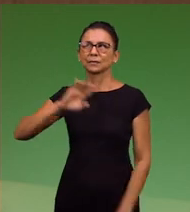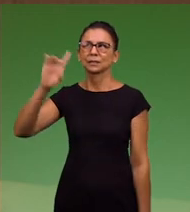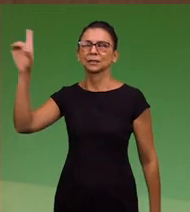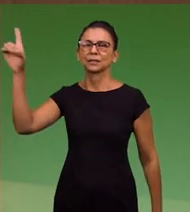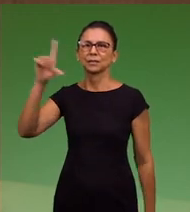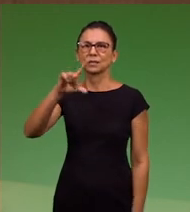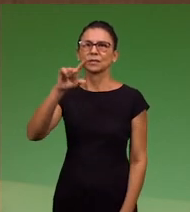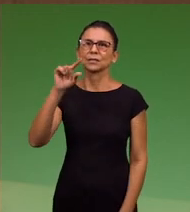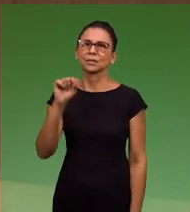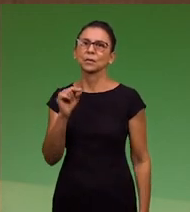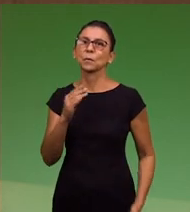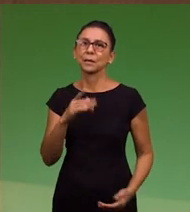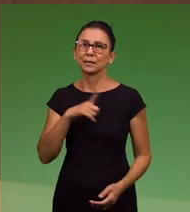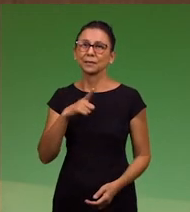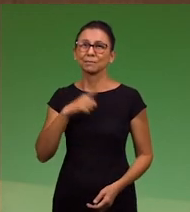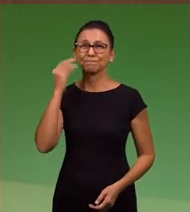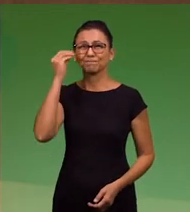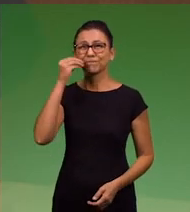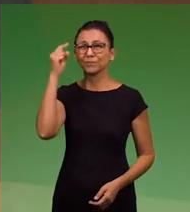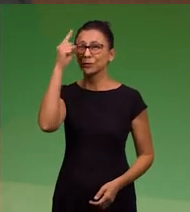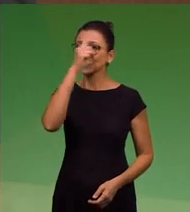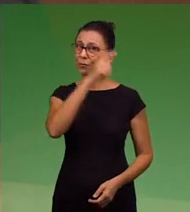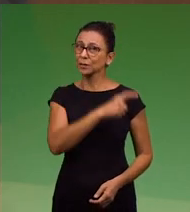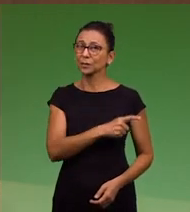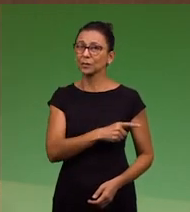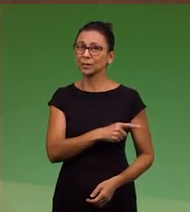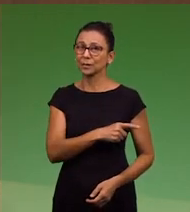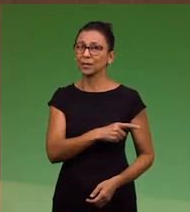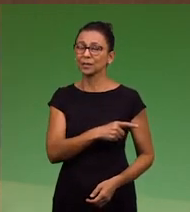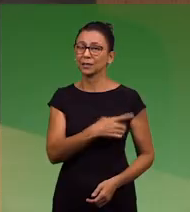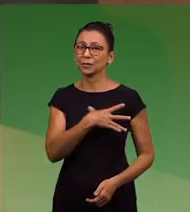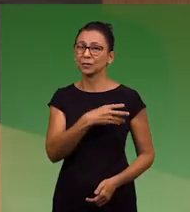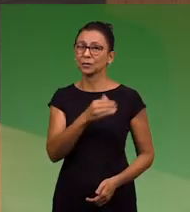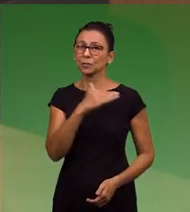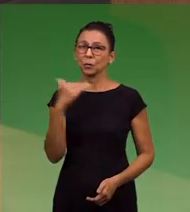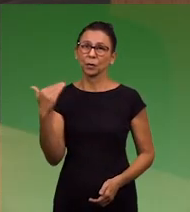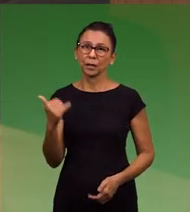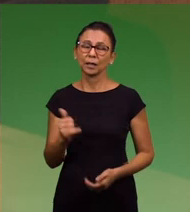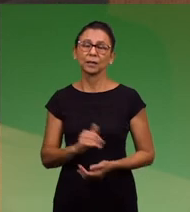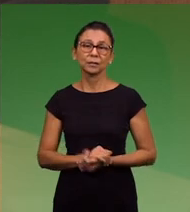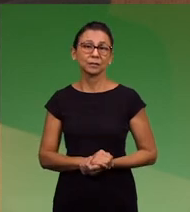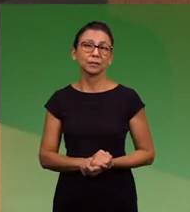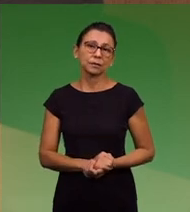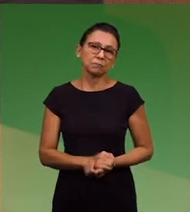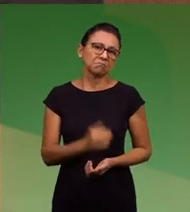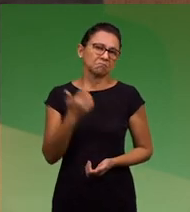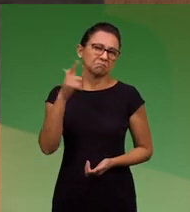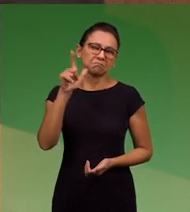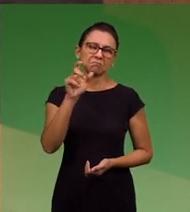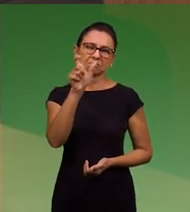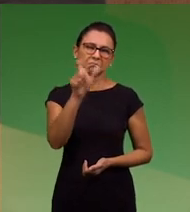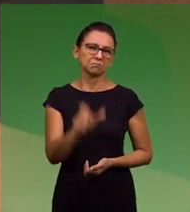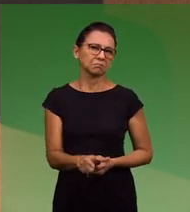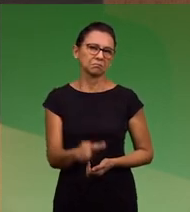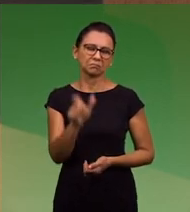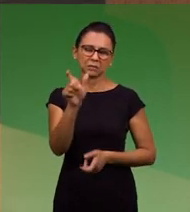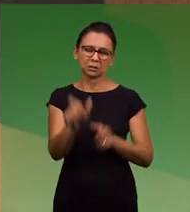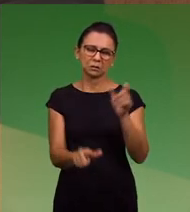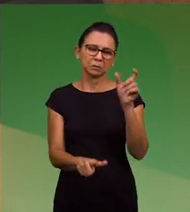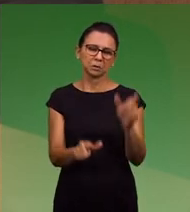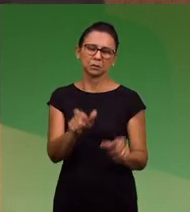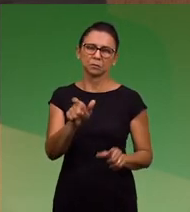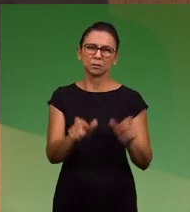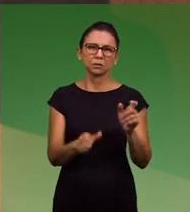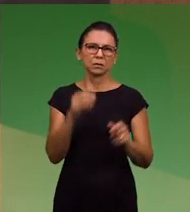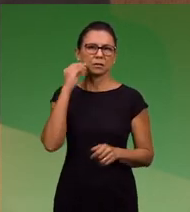por uma experiência difícil, né? Há outros com experiências boas, né? Cada um dentro daquilo que é o